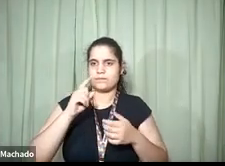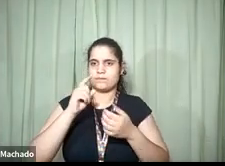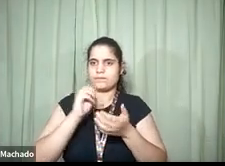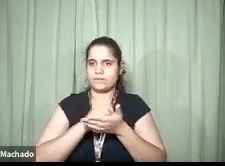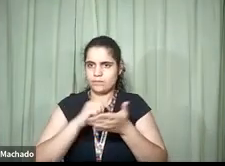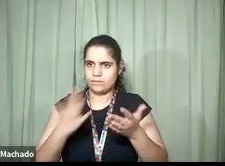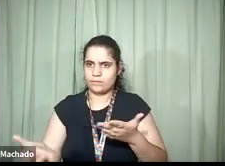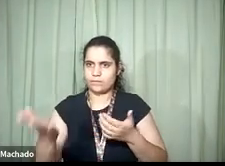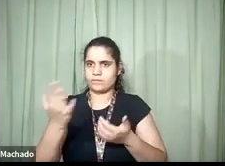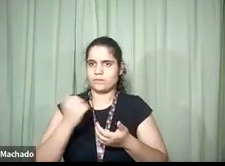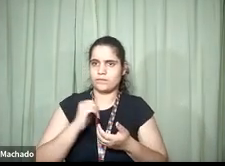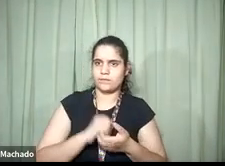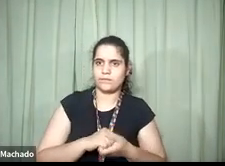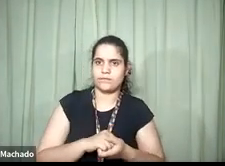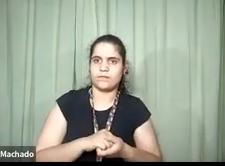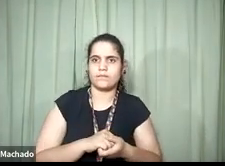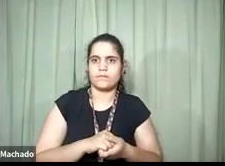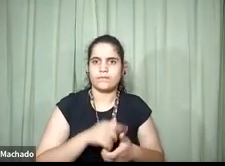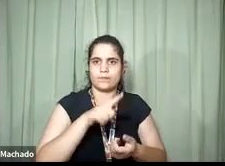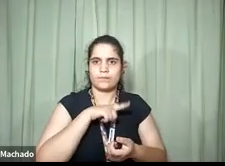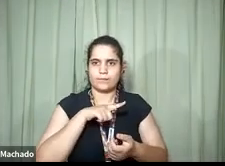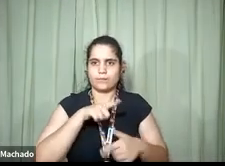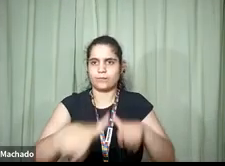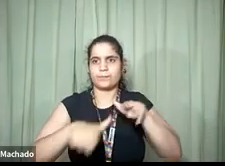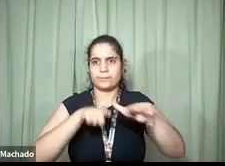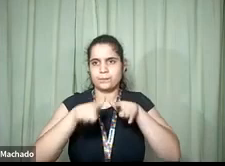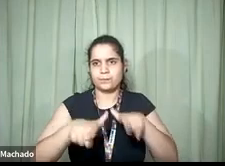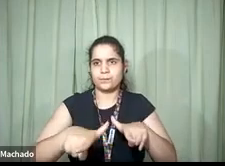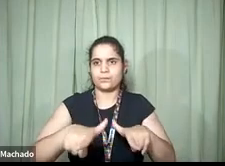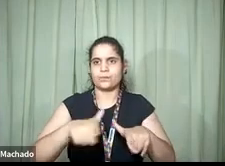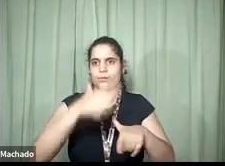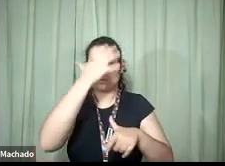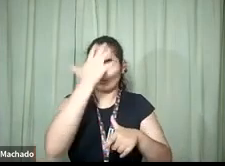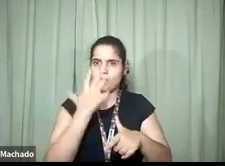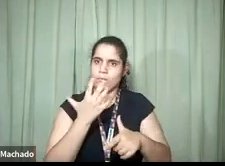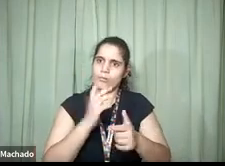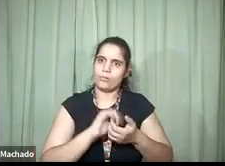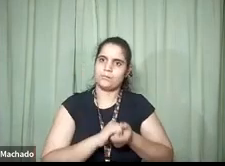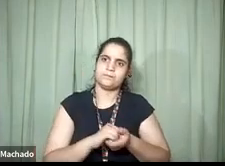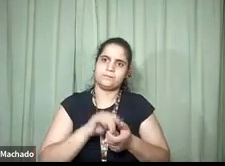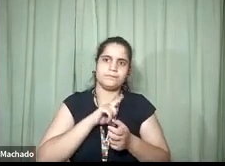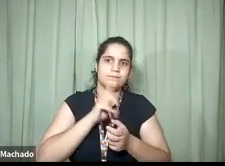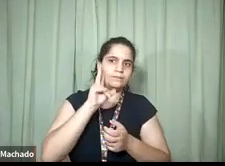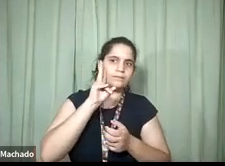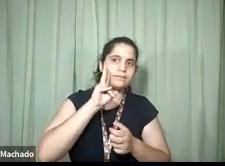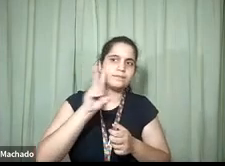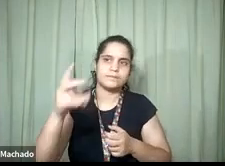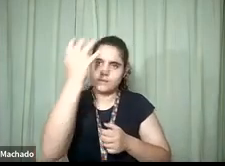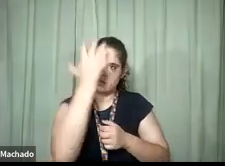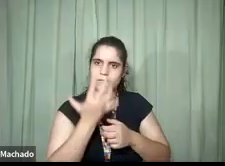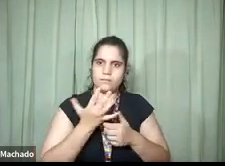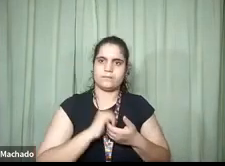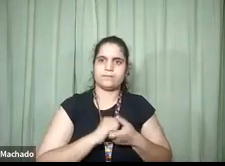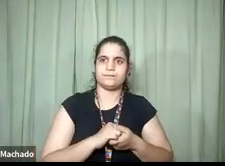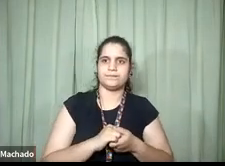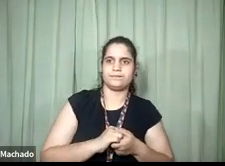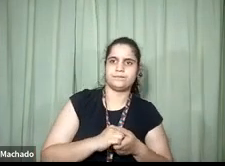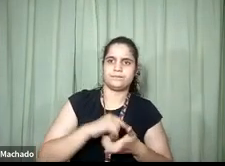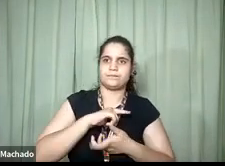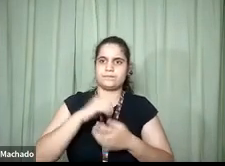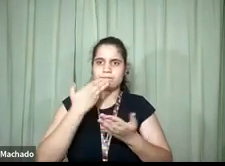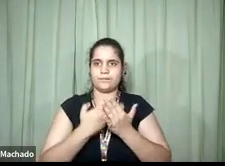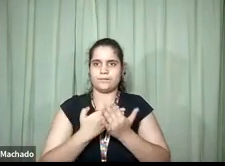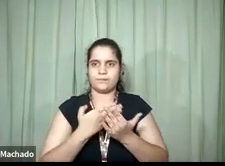um profissional que tem um trabalho sério, que tem uma visão séria, que ele se empenha, que ele estuda, que